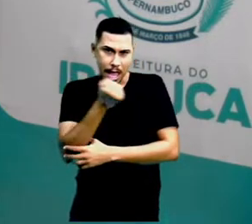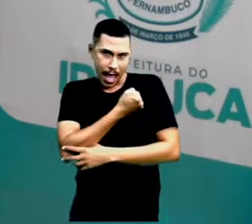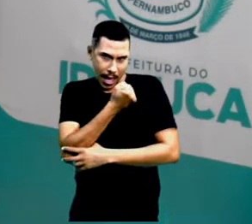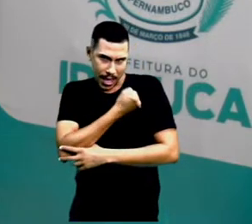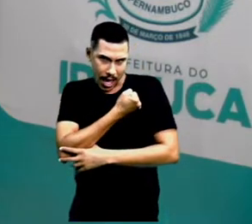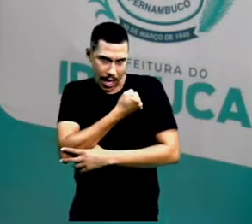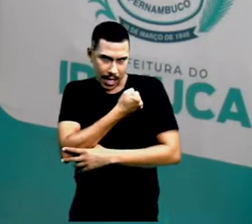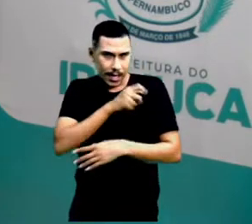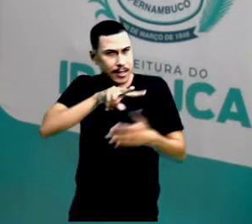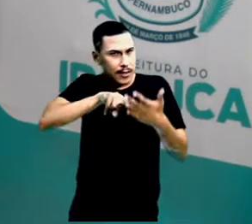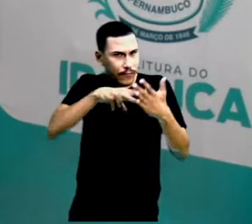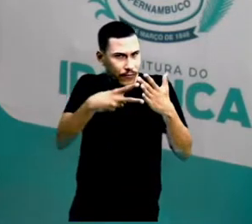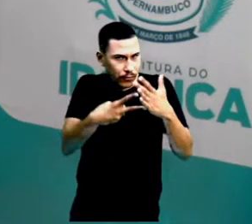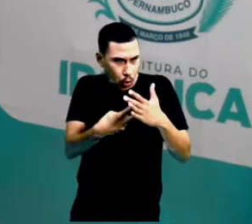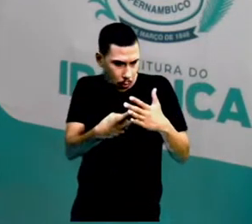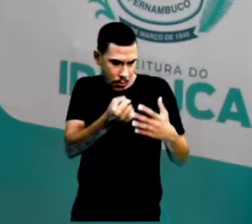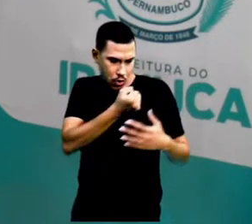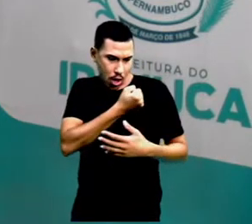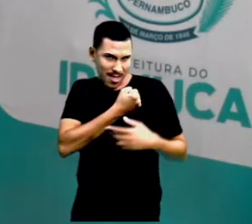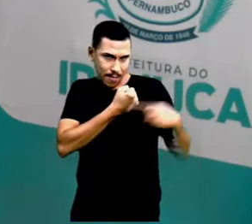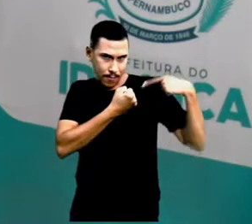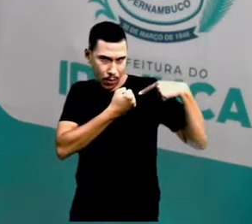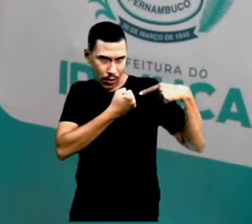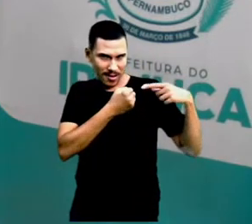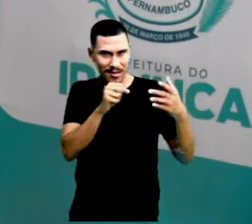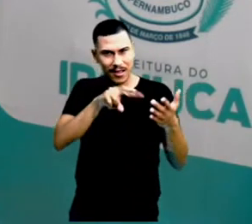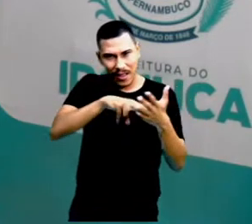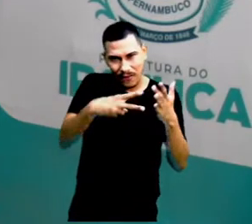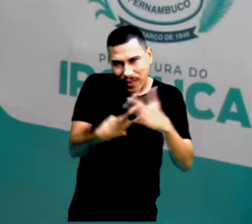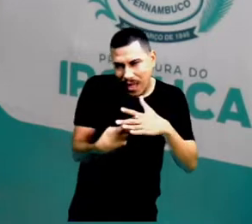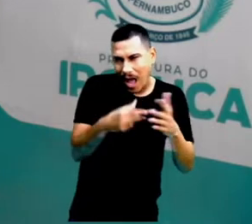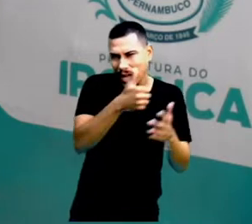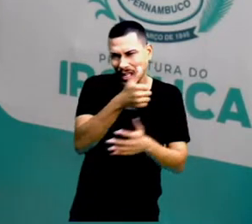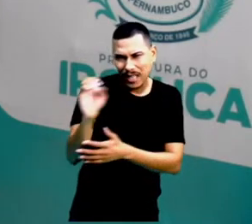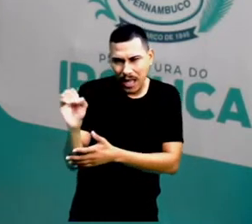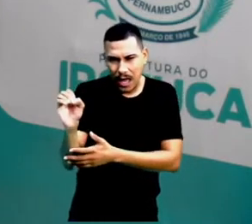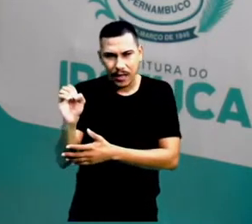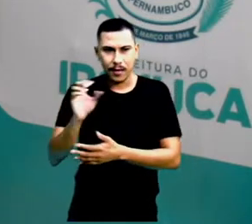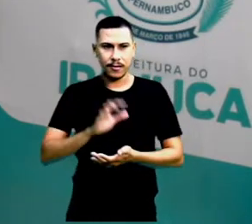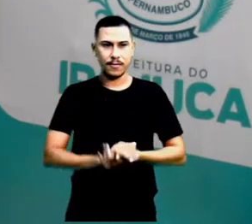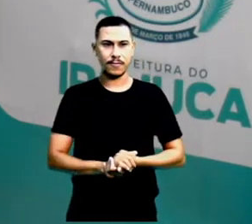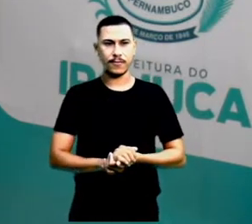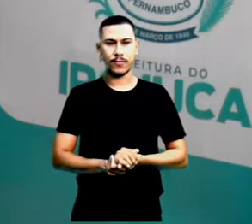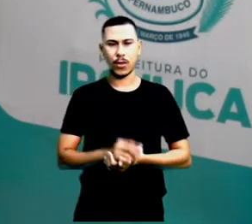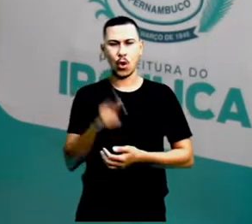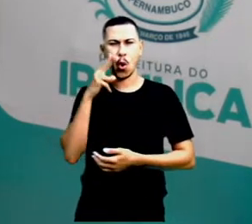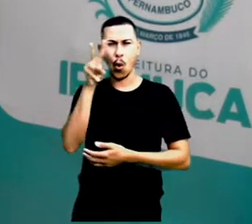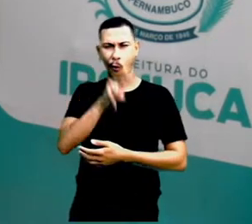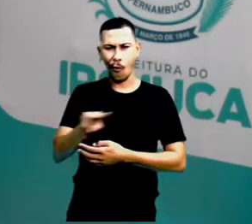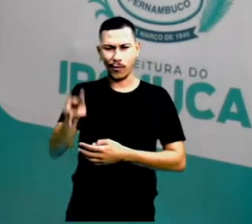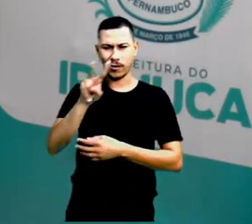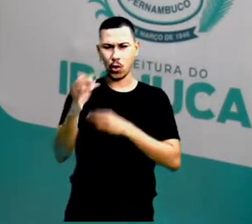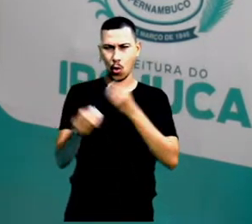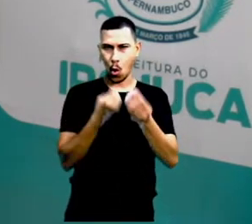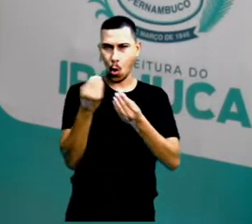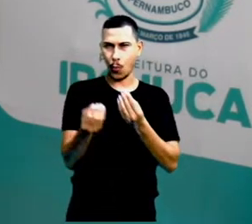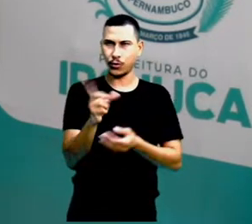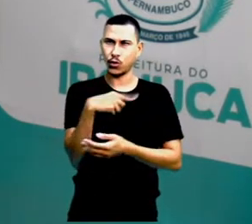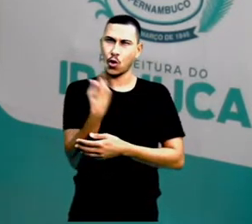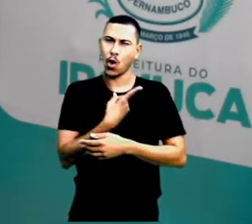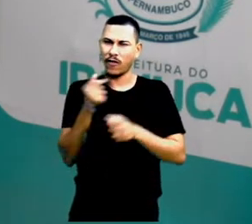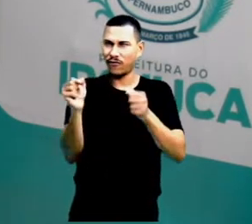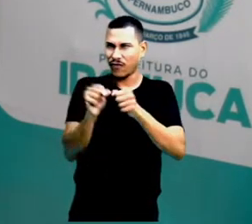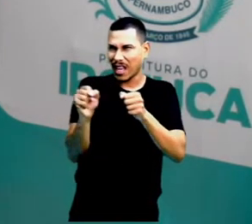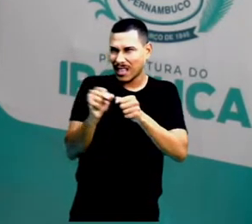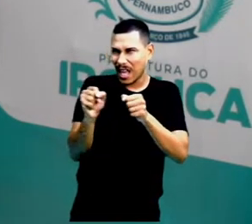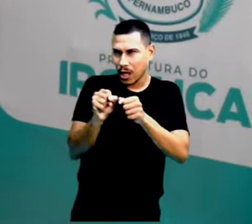para 100, ou N sobre 100. N é o valor. Olha aqui. Vamos agora ver como se a gente estivesse fazendo o